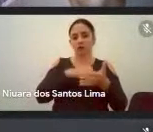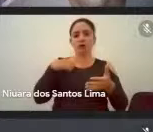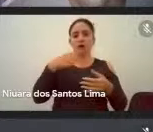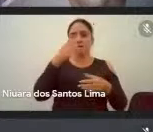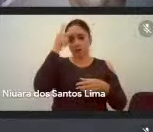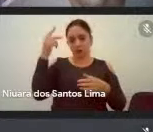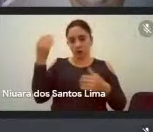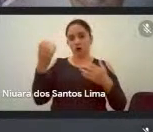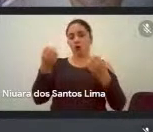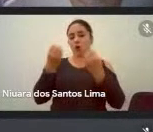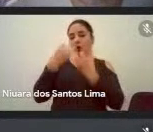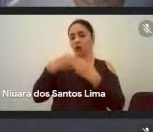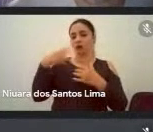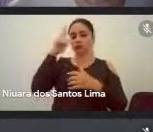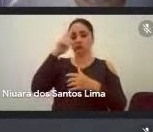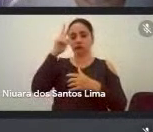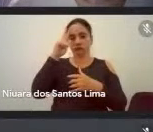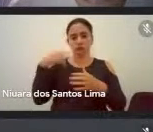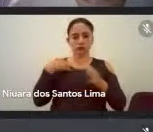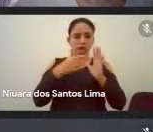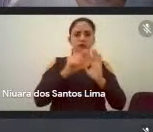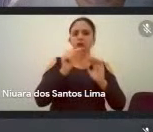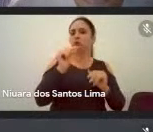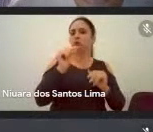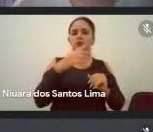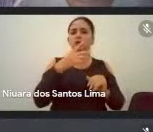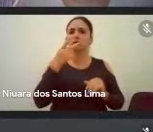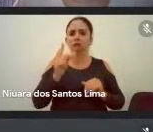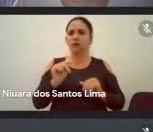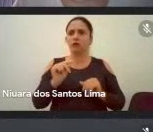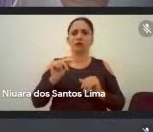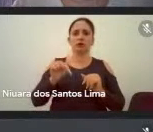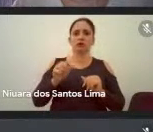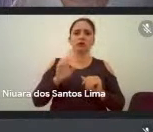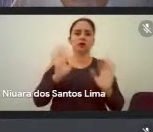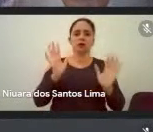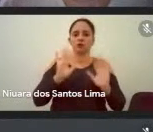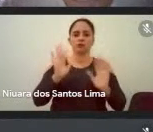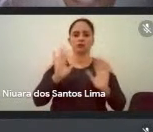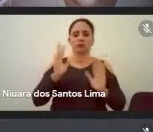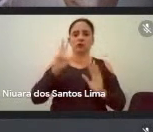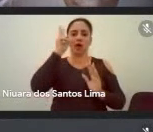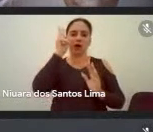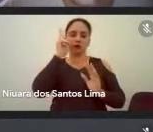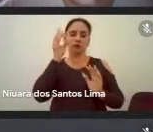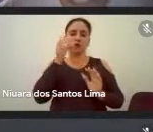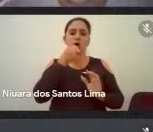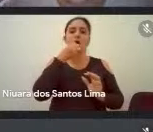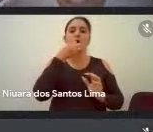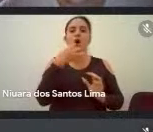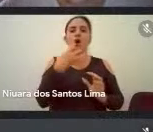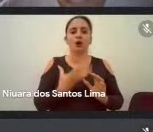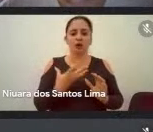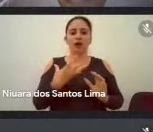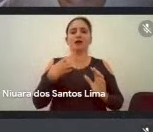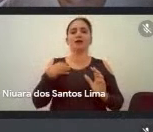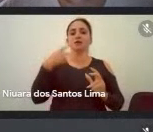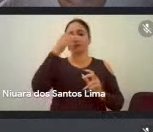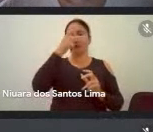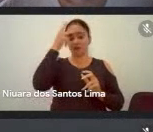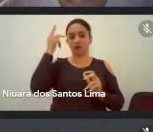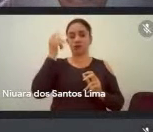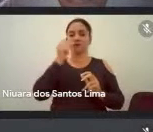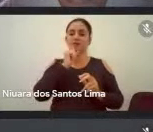nos contaram as histórias e perguntar, ah, o que foi que você falou aqui? Não. As histórias foram contadas, geralmente são pessoas idosas,